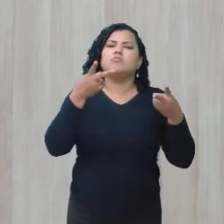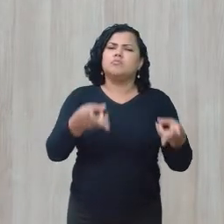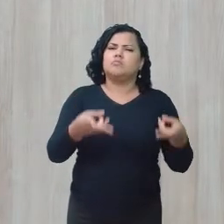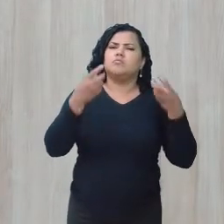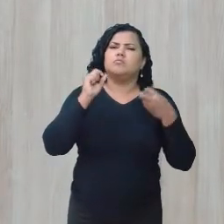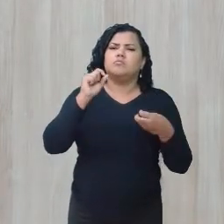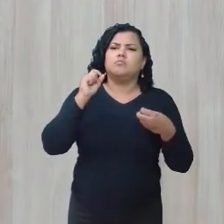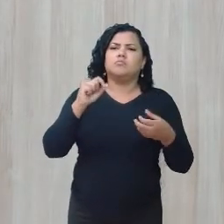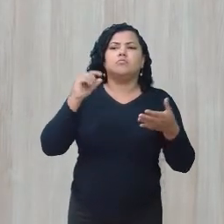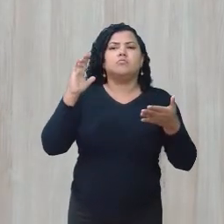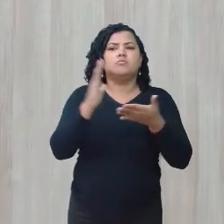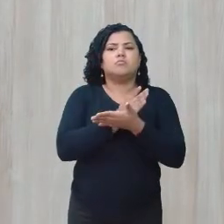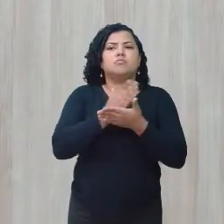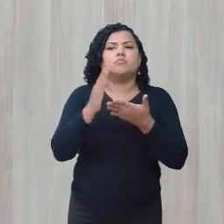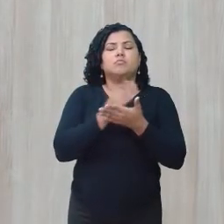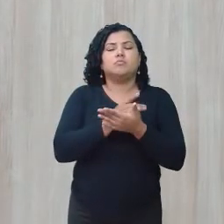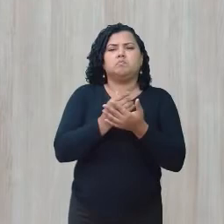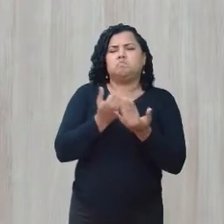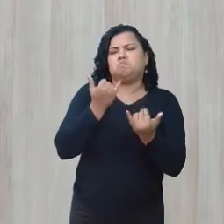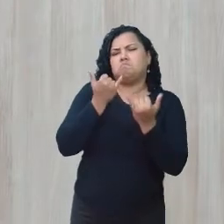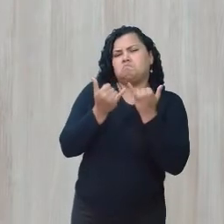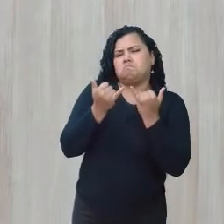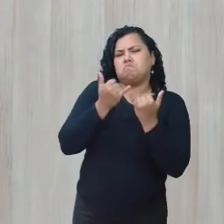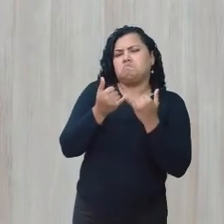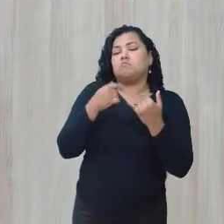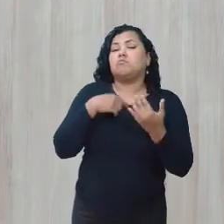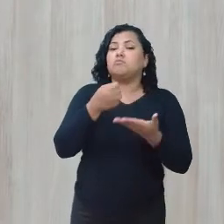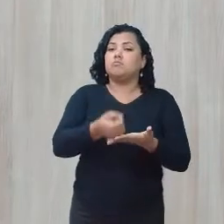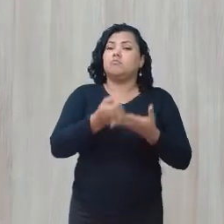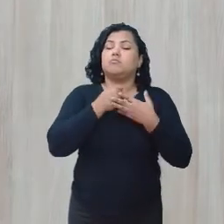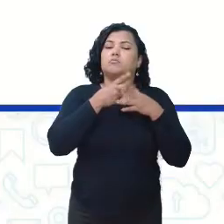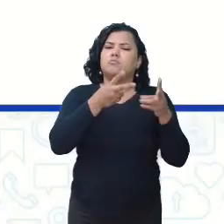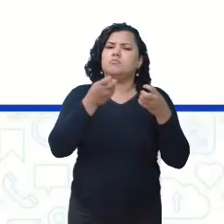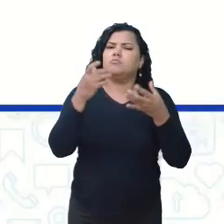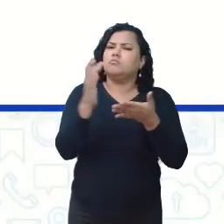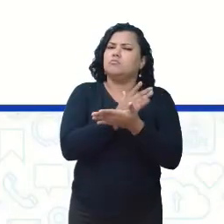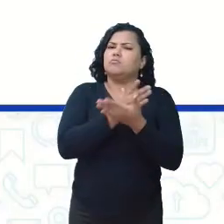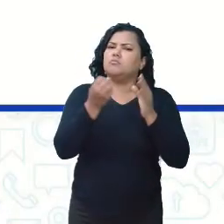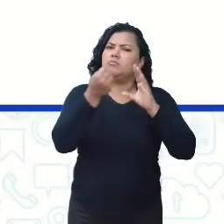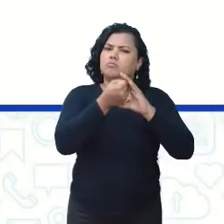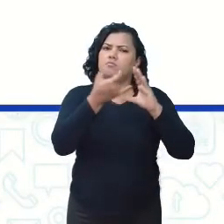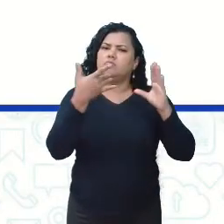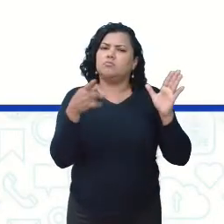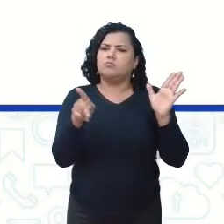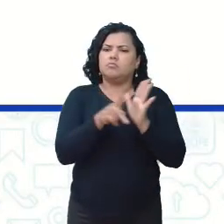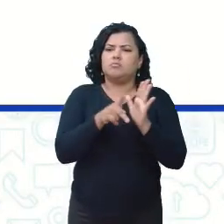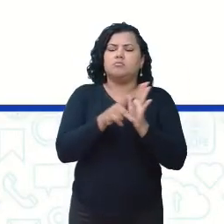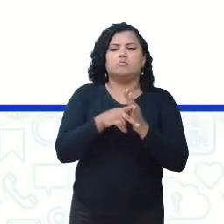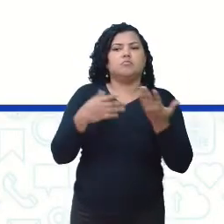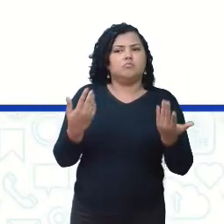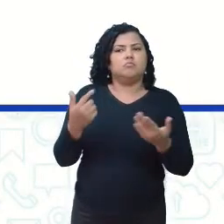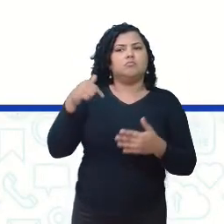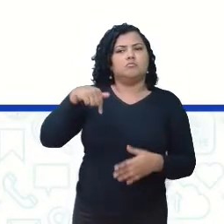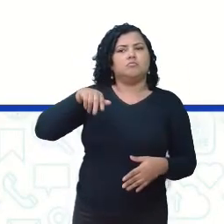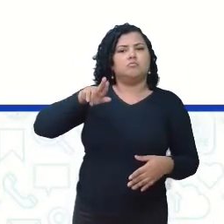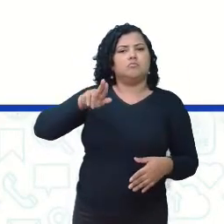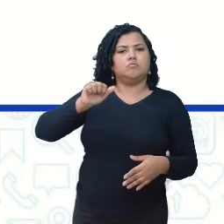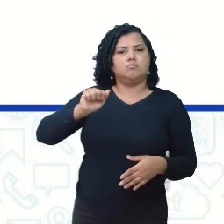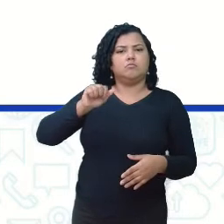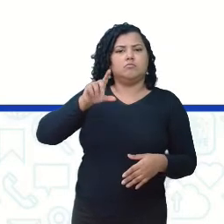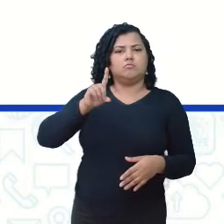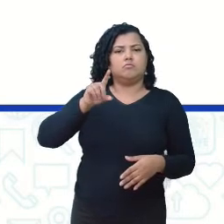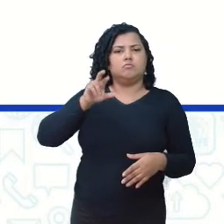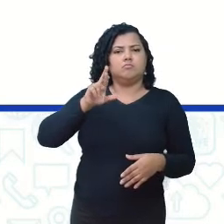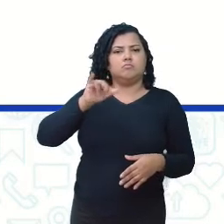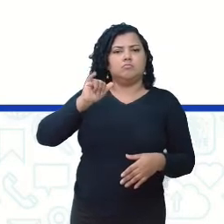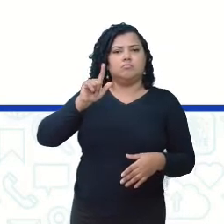os casos de semelhança, eles vão nos ajudar a ver alguns elementos dos quadriláteros, tá certo? Então a gente viu que